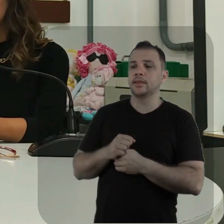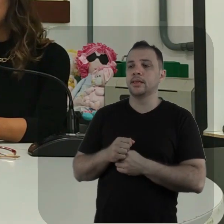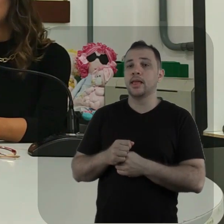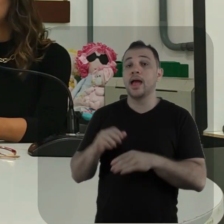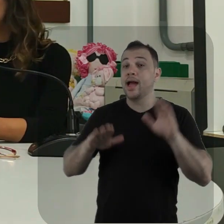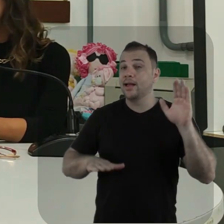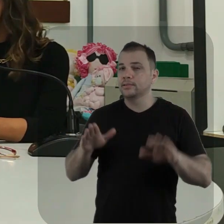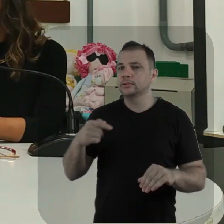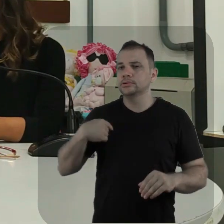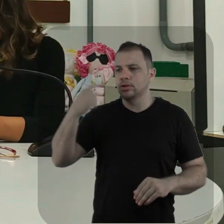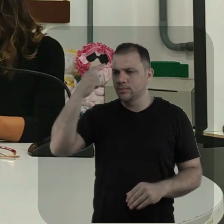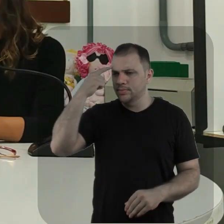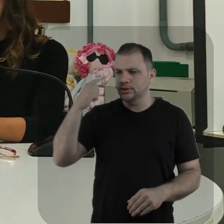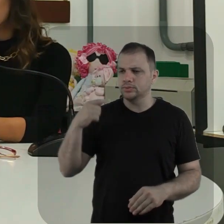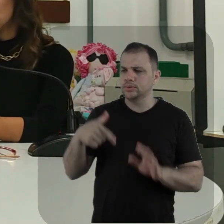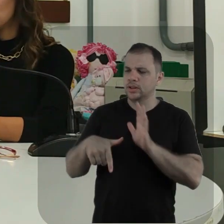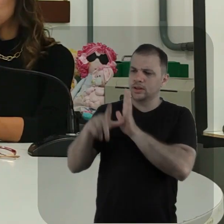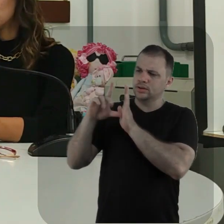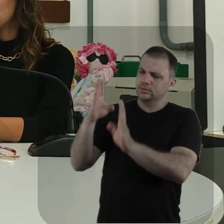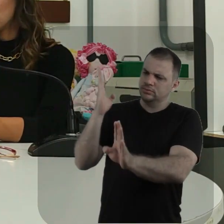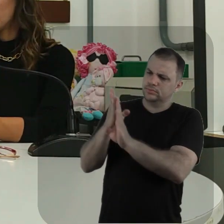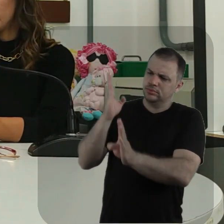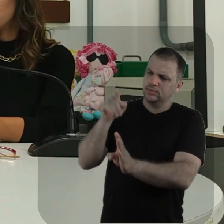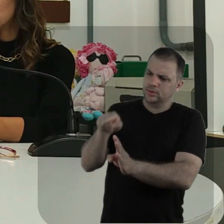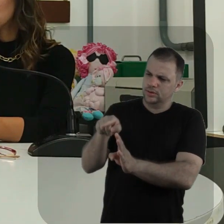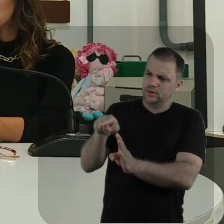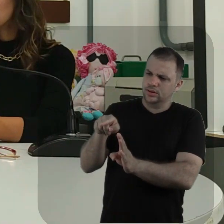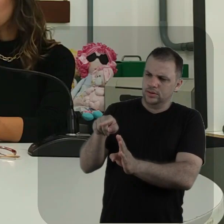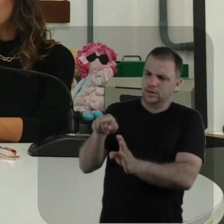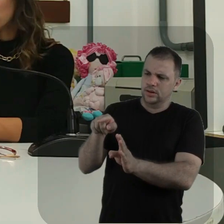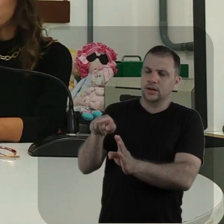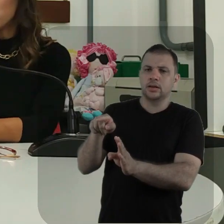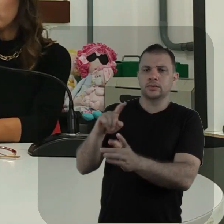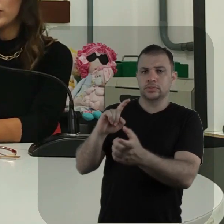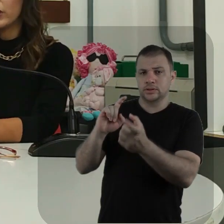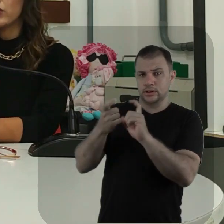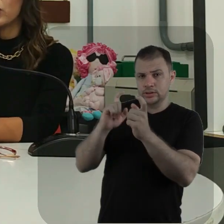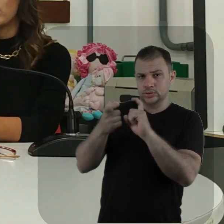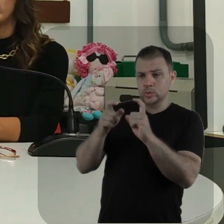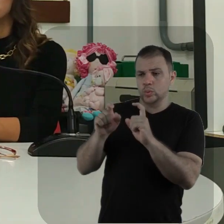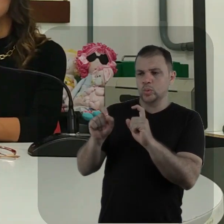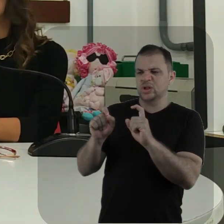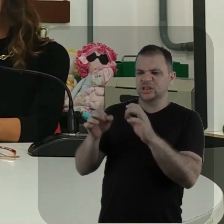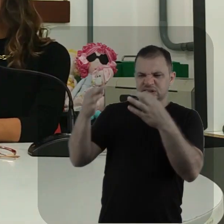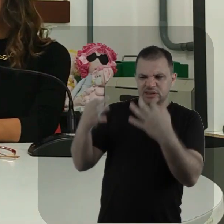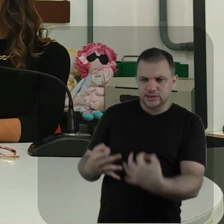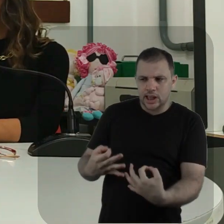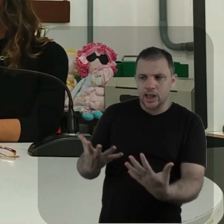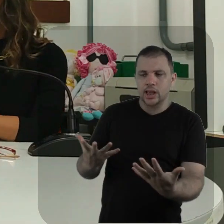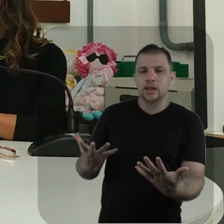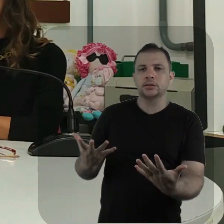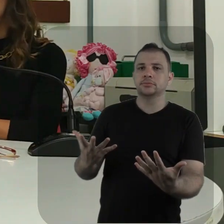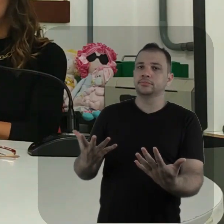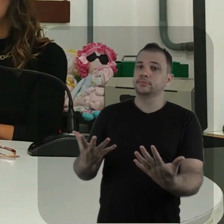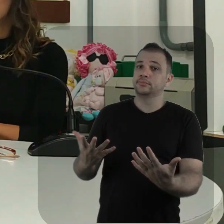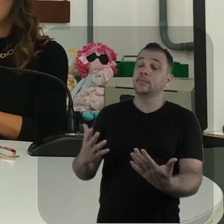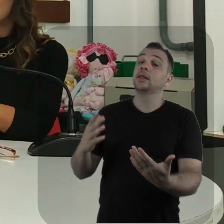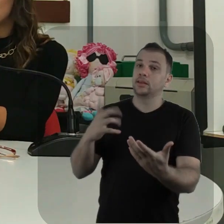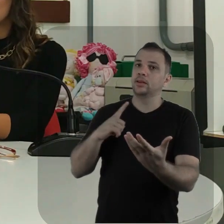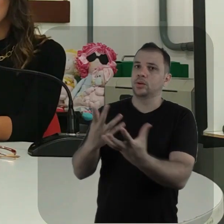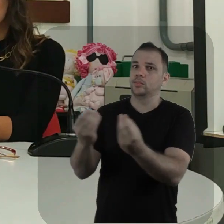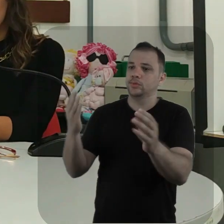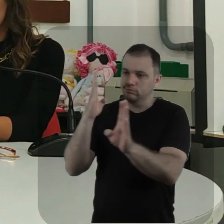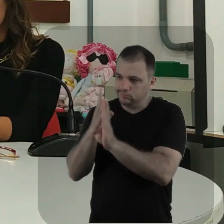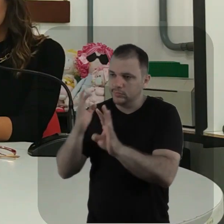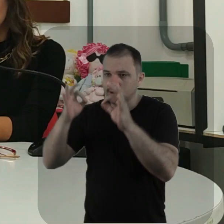criança, até onde de fato esses diagnósticos estão corretos. Veja, tem muito diagnóstico correto, mas também tem muita coisa que é